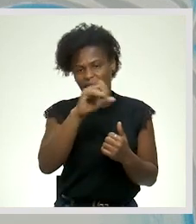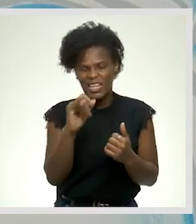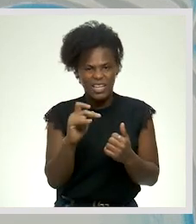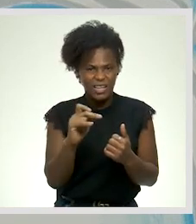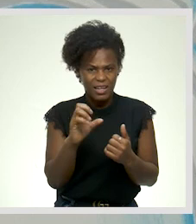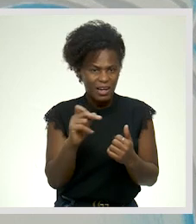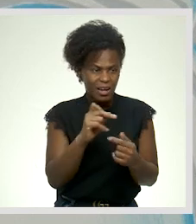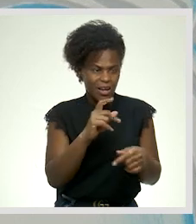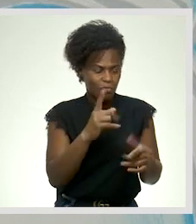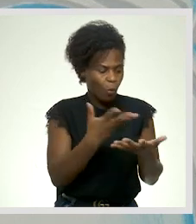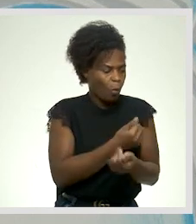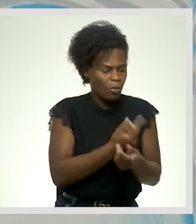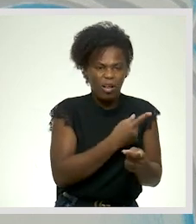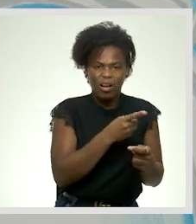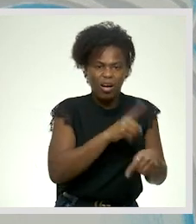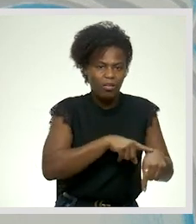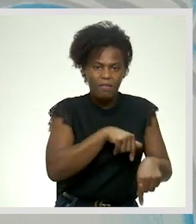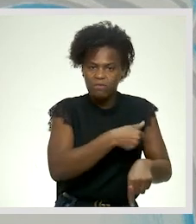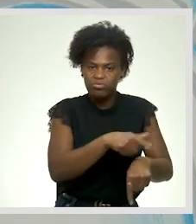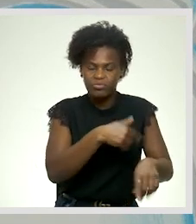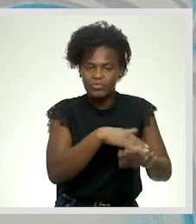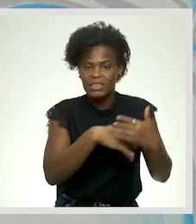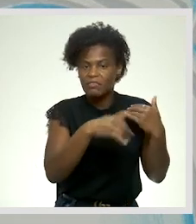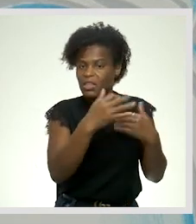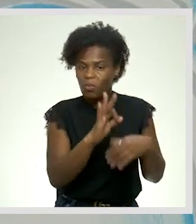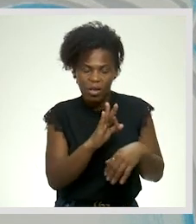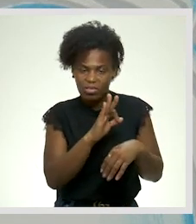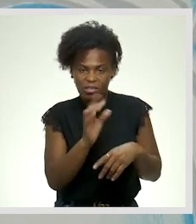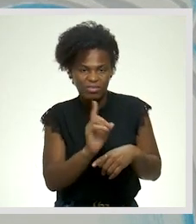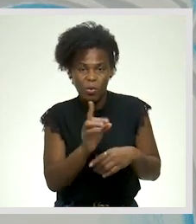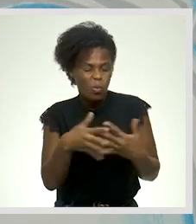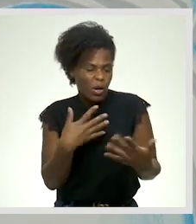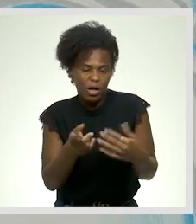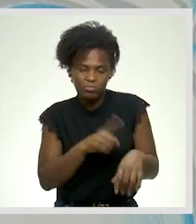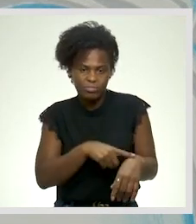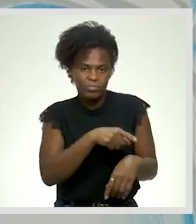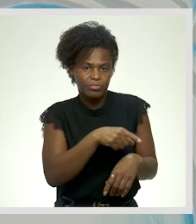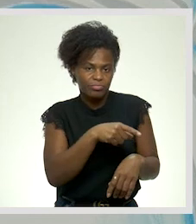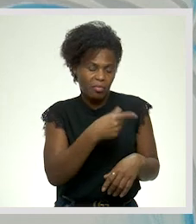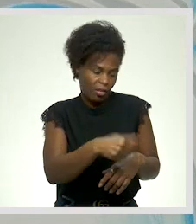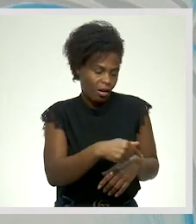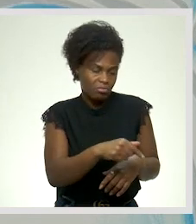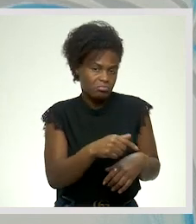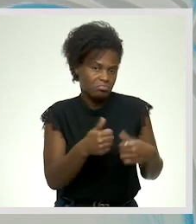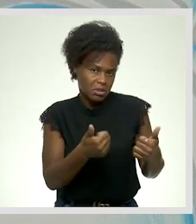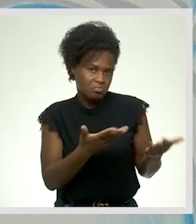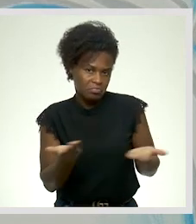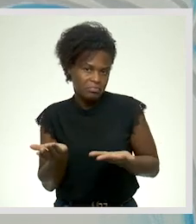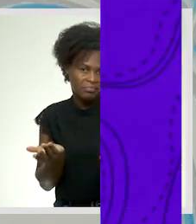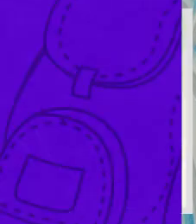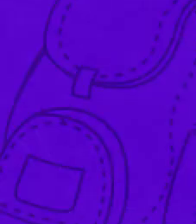consumida num tempo de 24 horas ou num espaço de 24 horas. Qualquer momento que ela aparece é muito